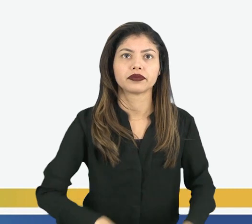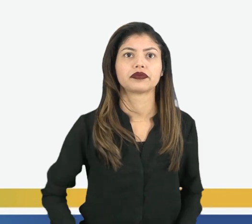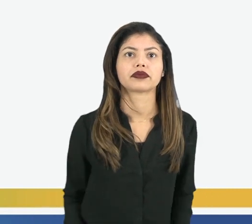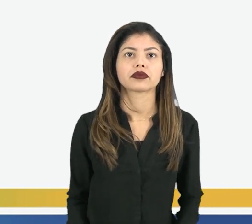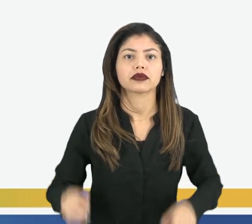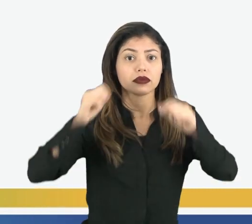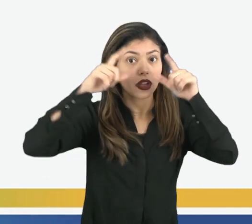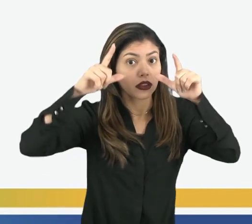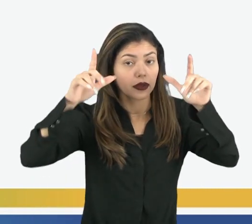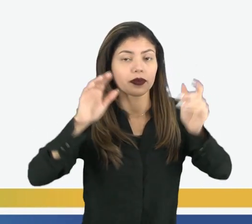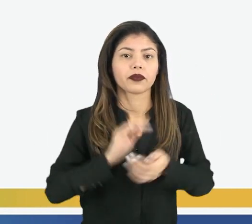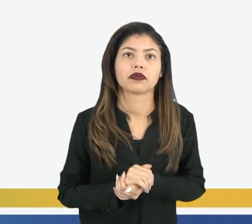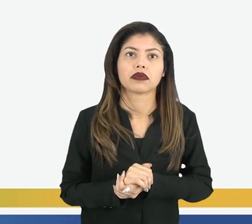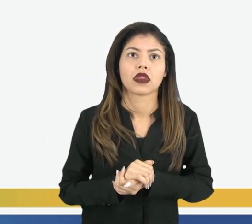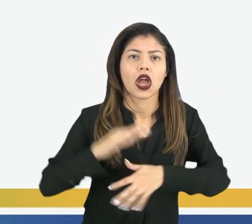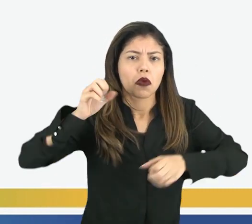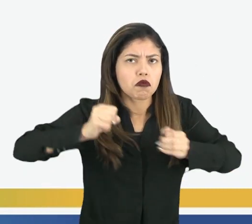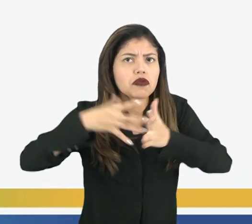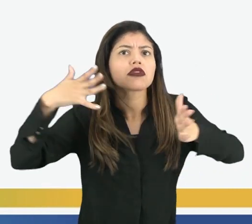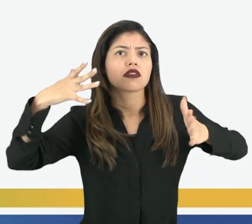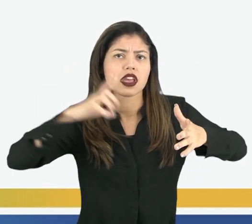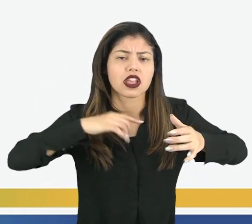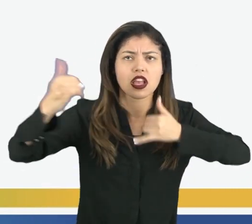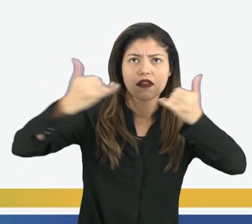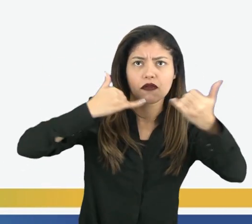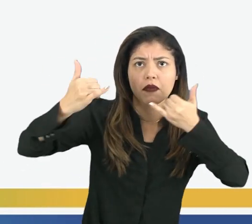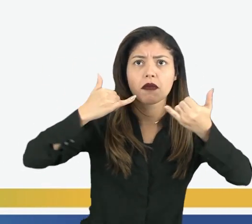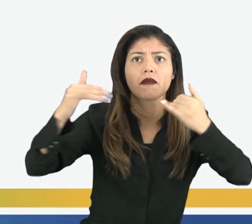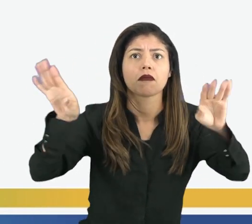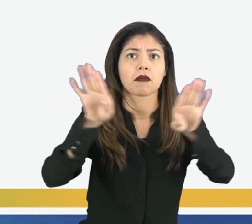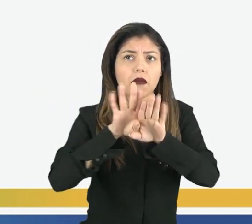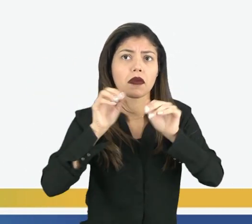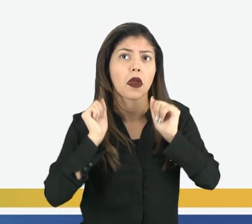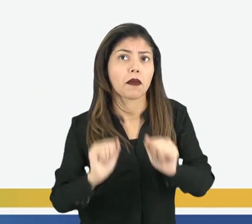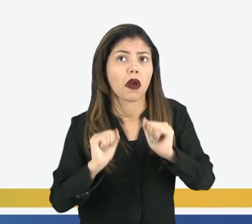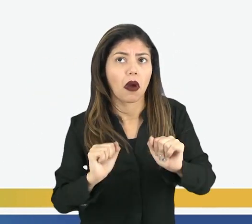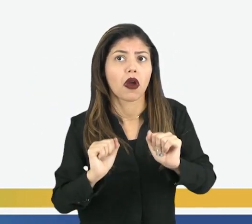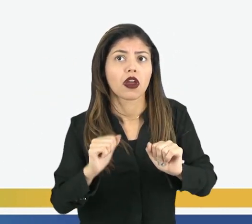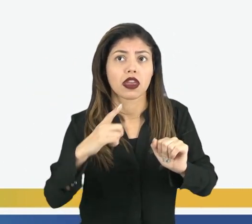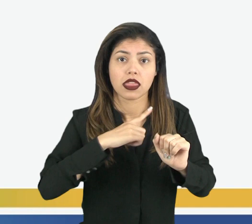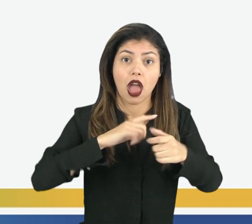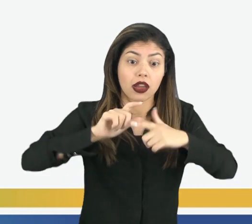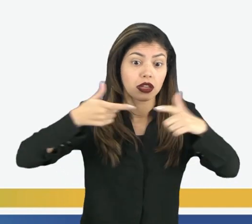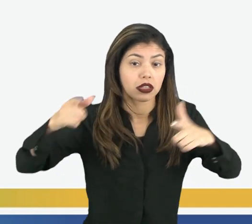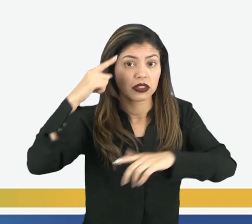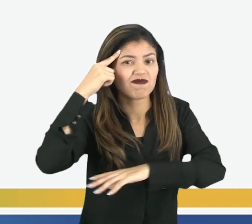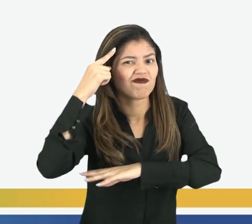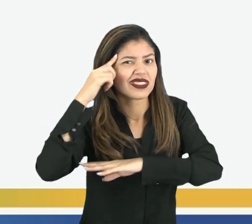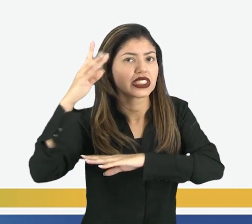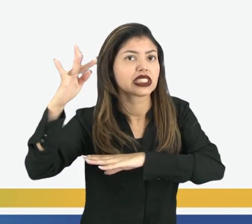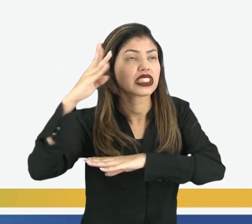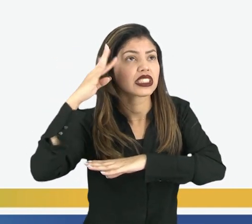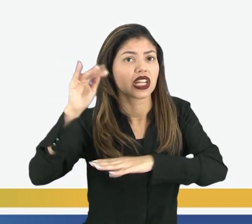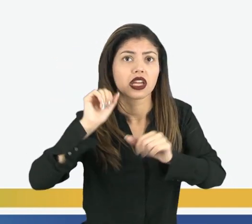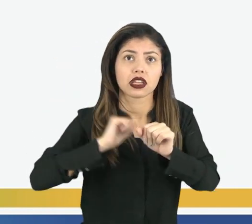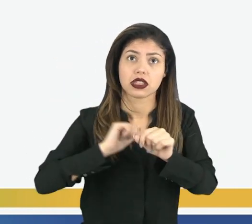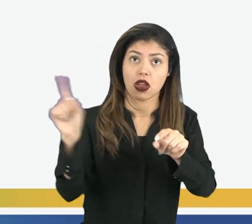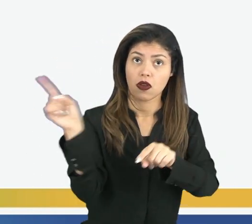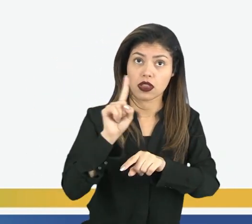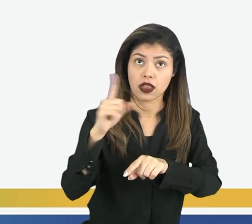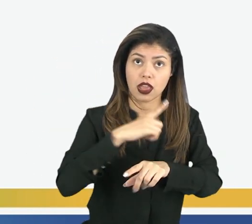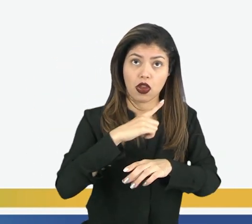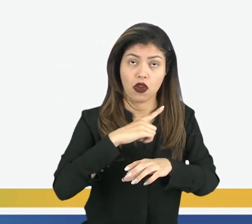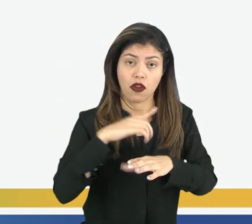Fique atento! Muitas vezes, essas informações que podem nos proporcionar toda essa reflexão